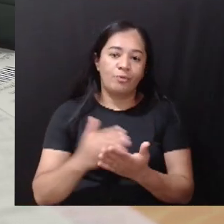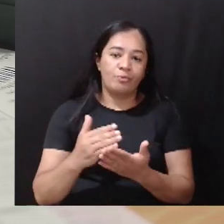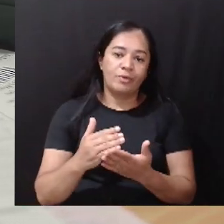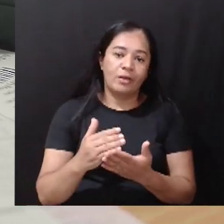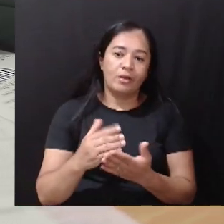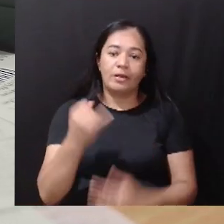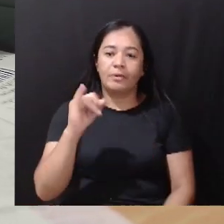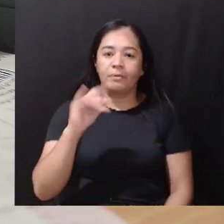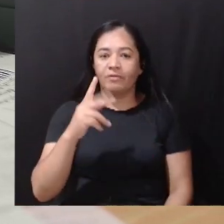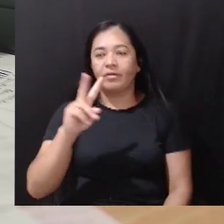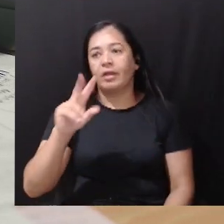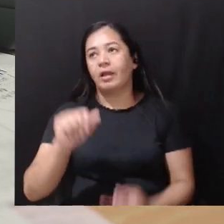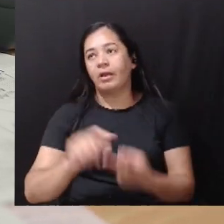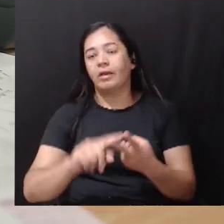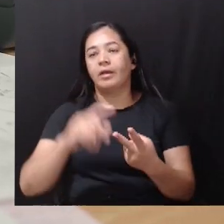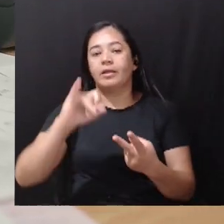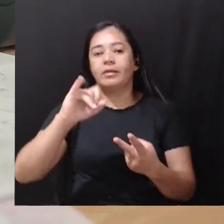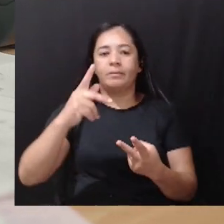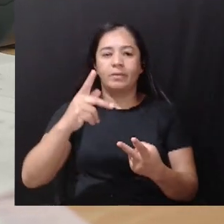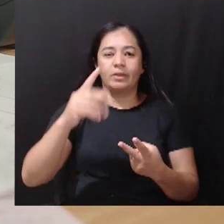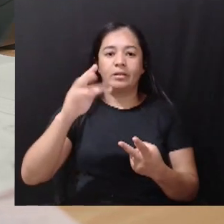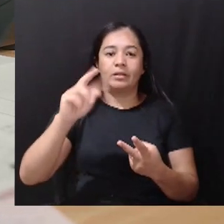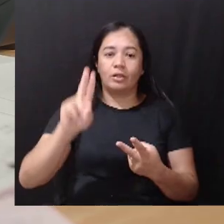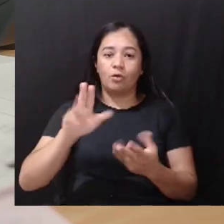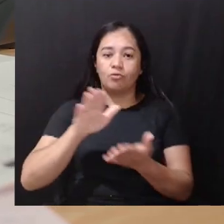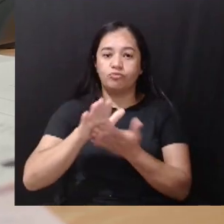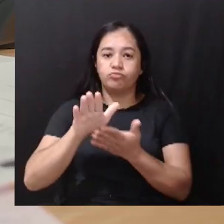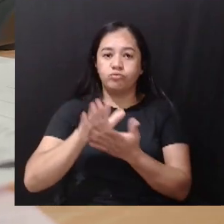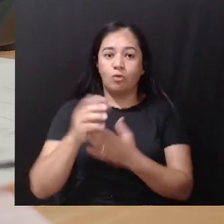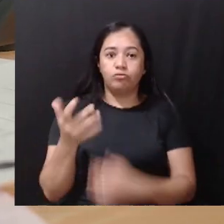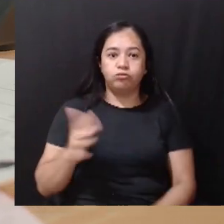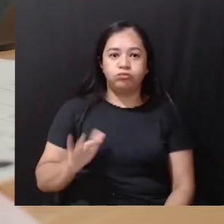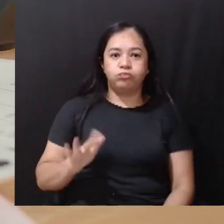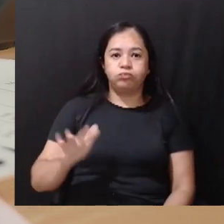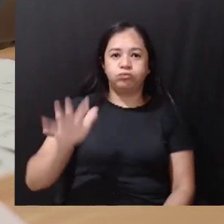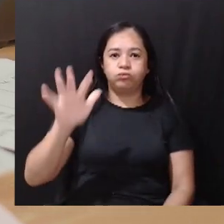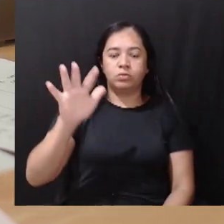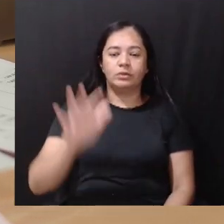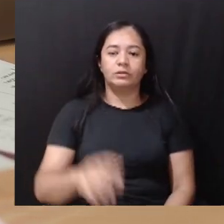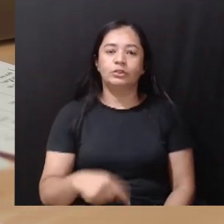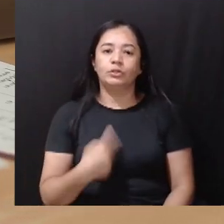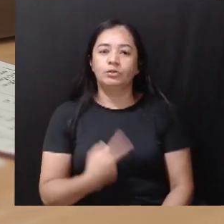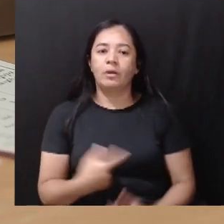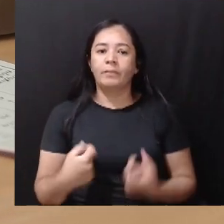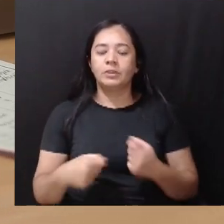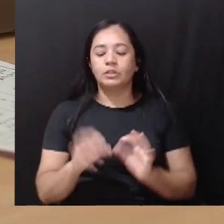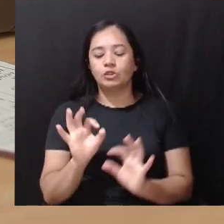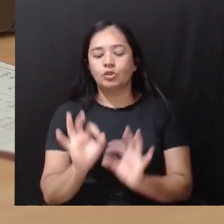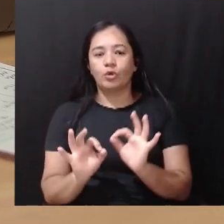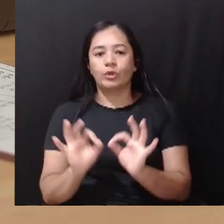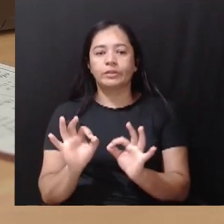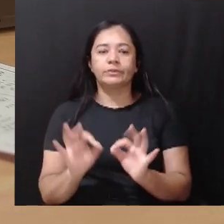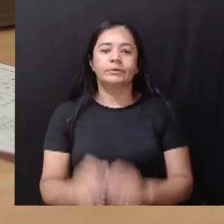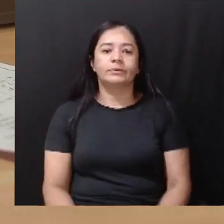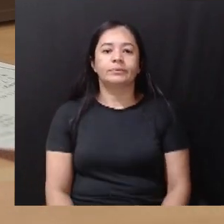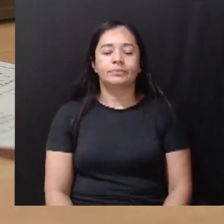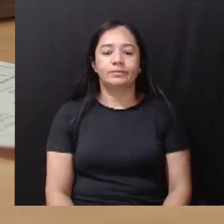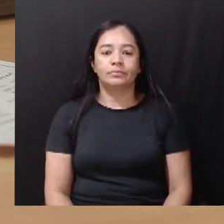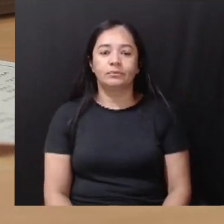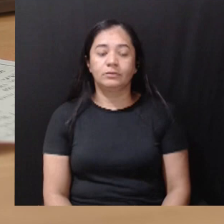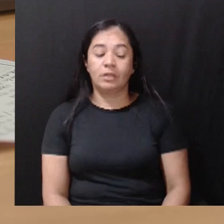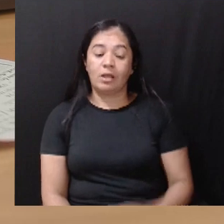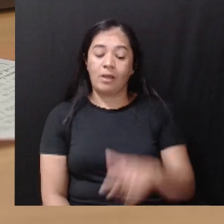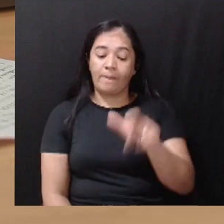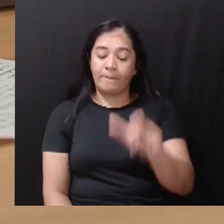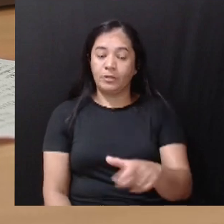já tenho IPTU, que são despesas caras, né, e que a gente precisa organizar o fluxo de caixa. Também para quem tem filho,